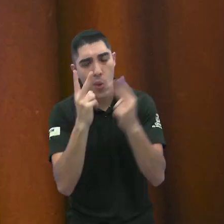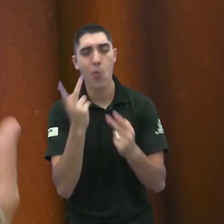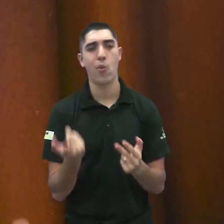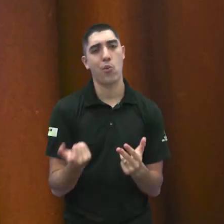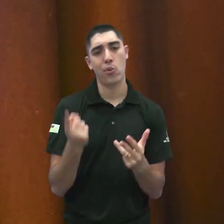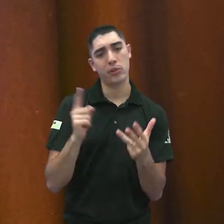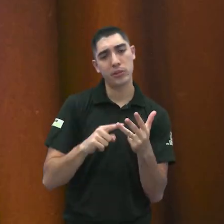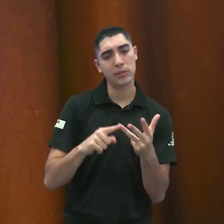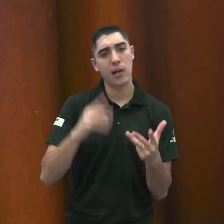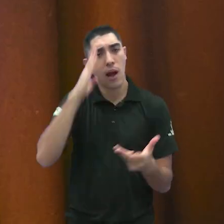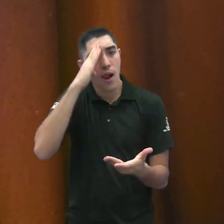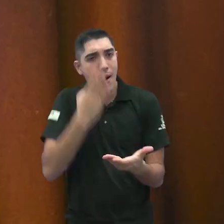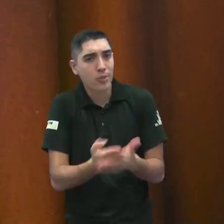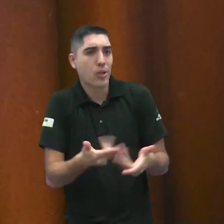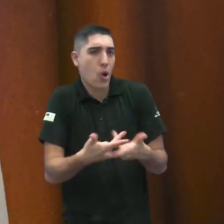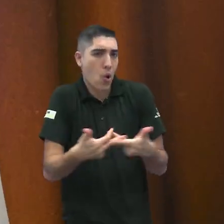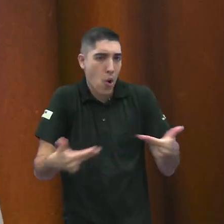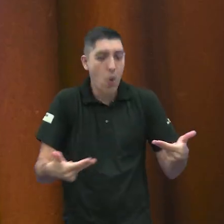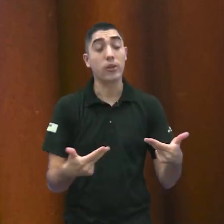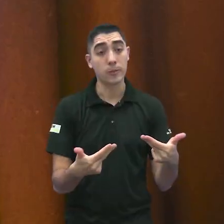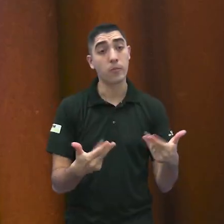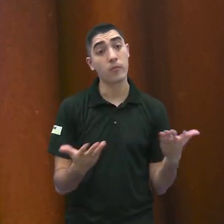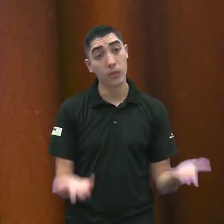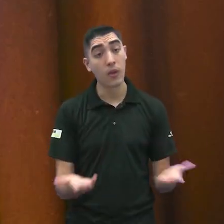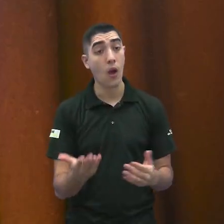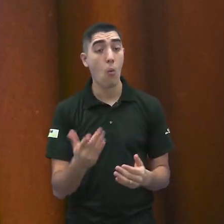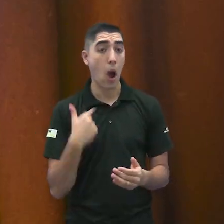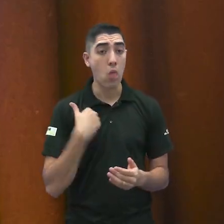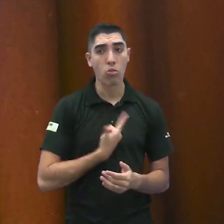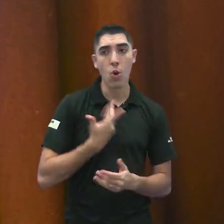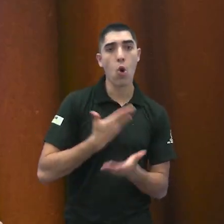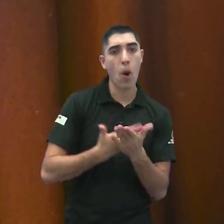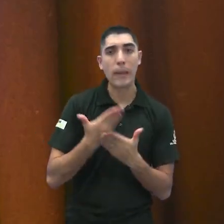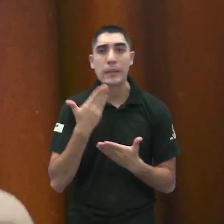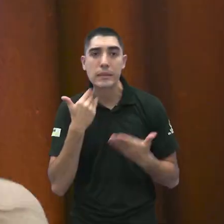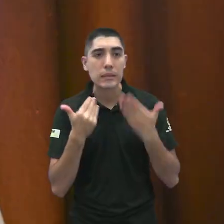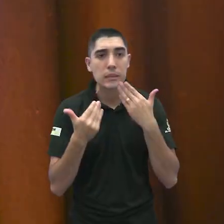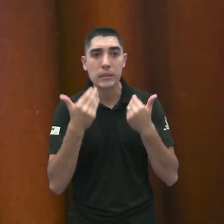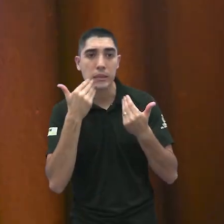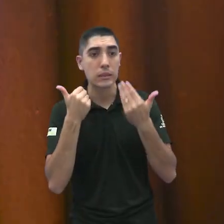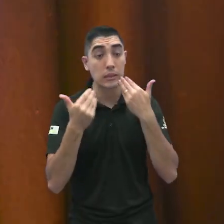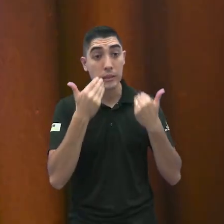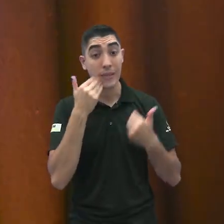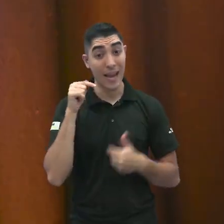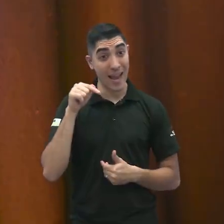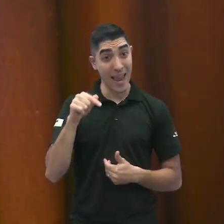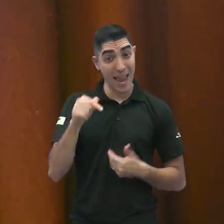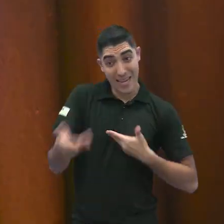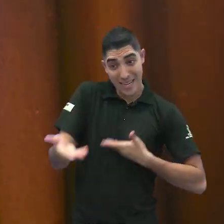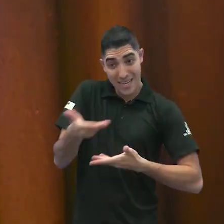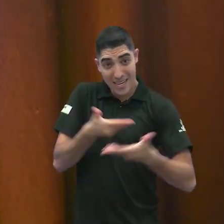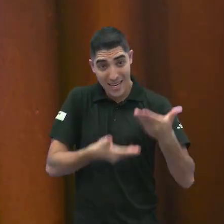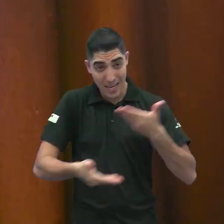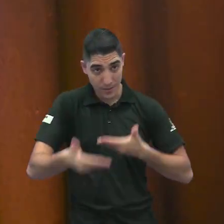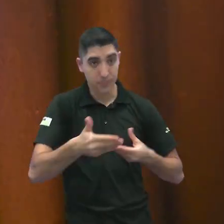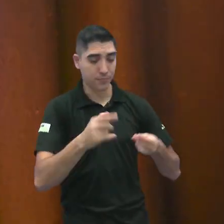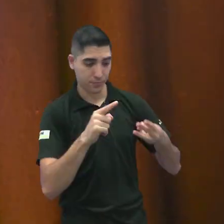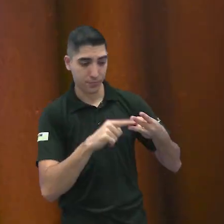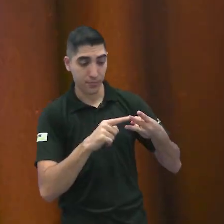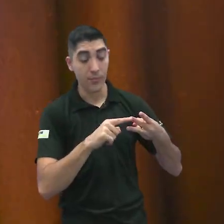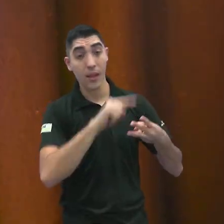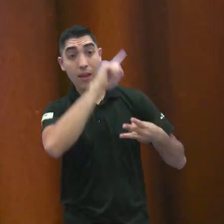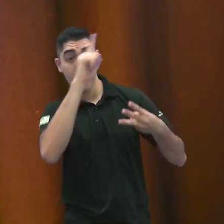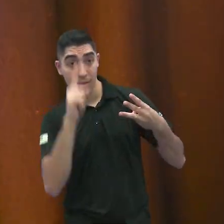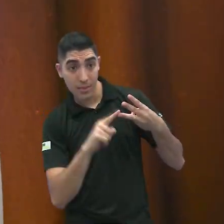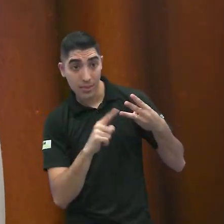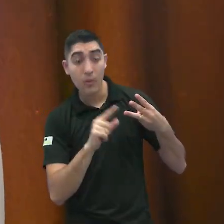valores, onde existem crenças e a gente vai interagindo com tudo isso. Dentro dessa interação, existe um terceiro tripé,